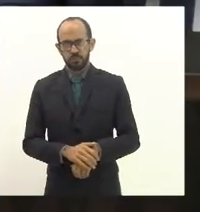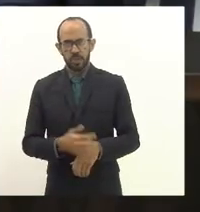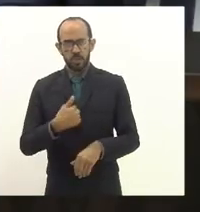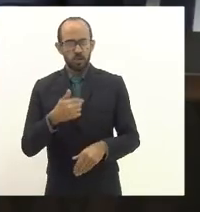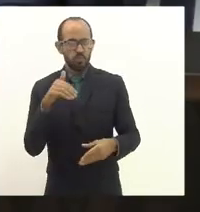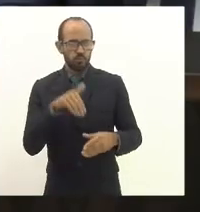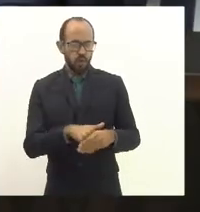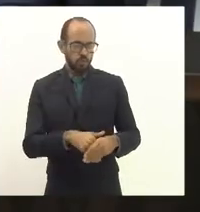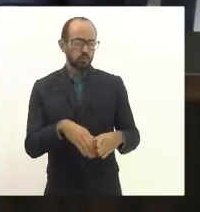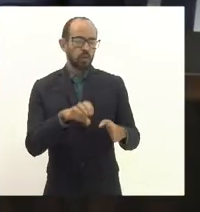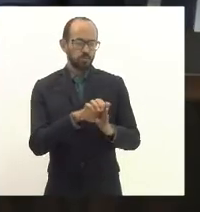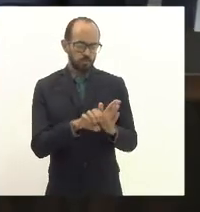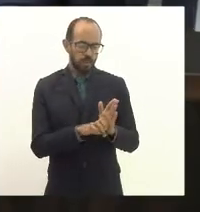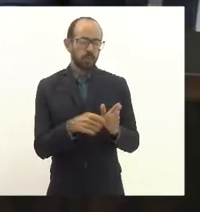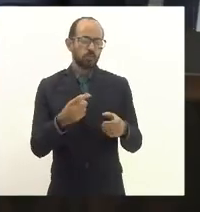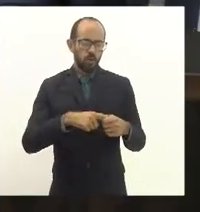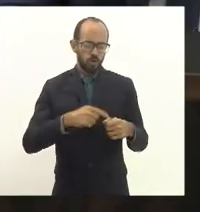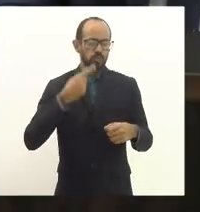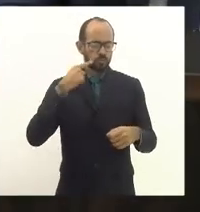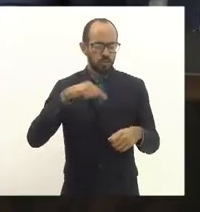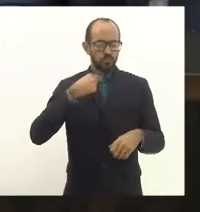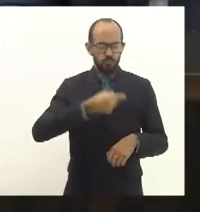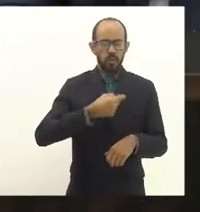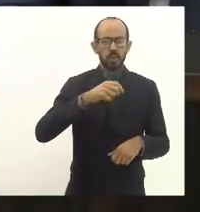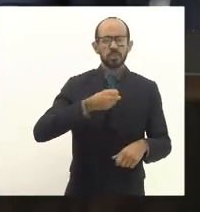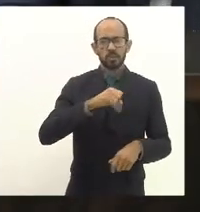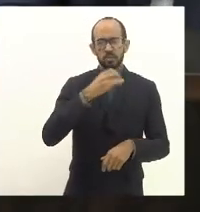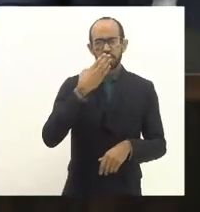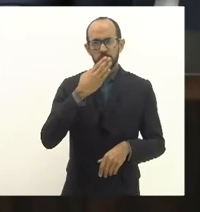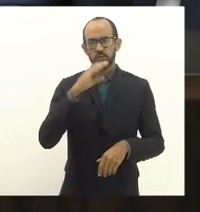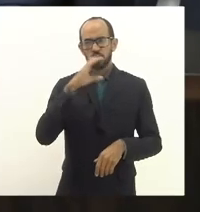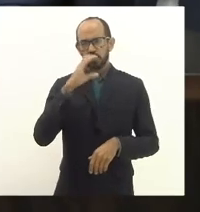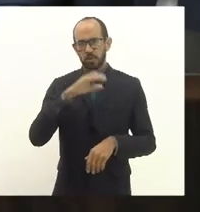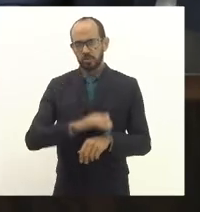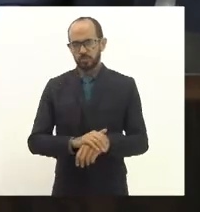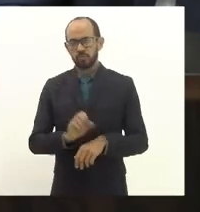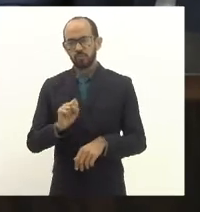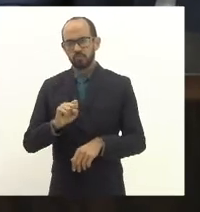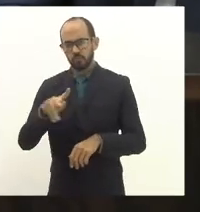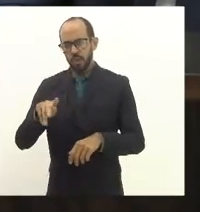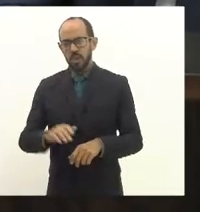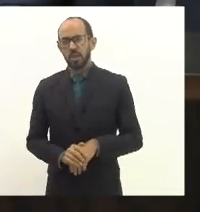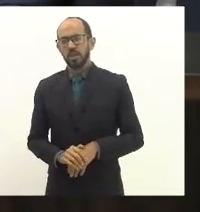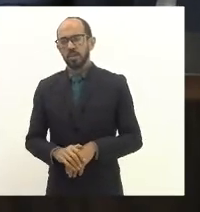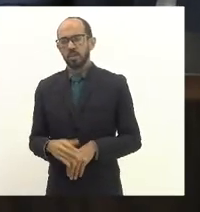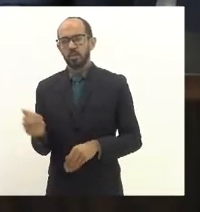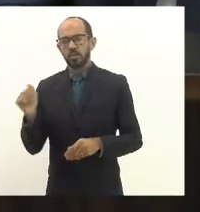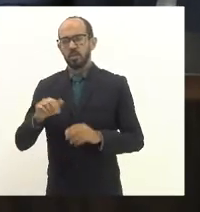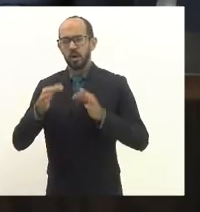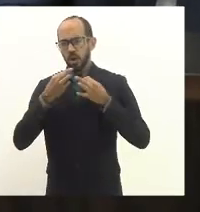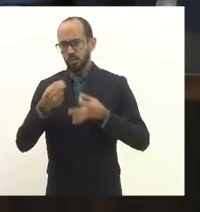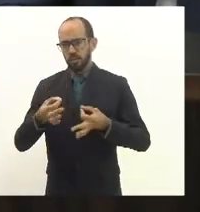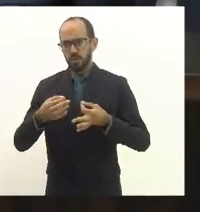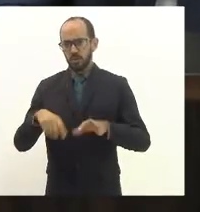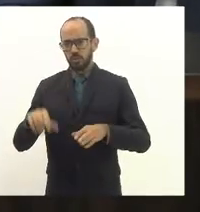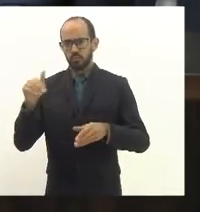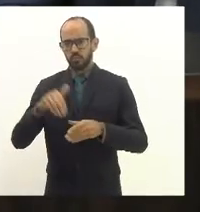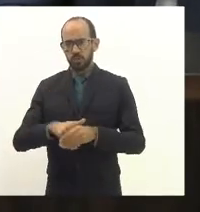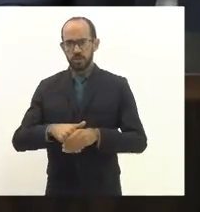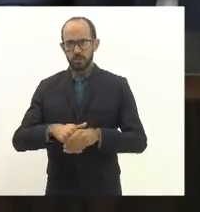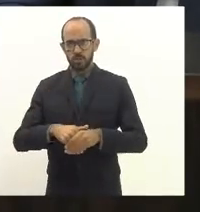volto a semana que vem, se Vossa Excelência pedir urgência. Com os pareceres emitidos do projeto de lei 5328, em